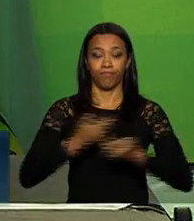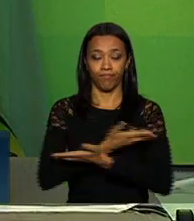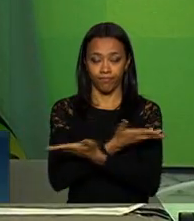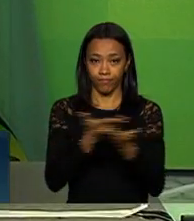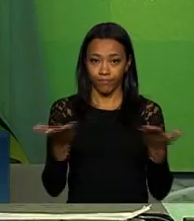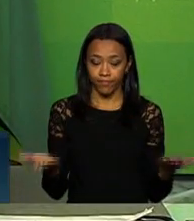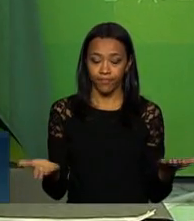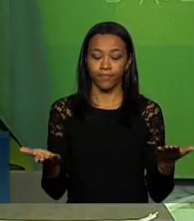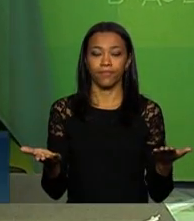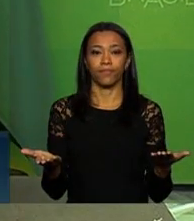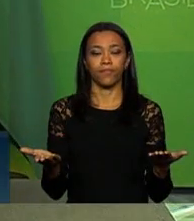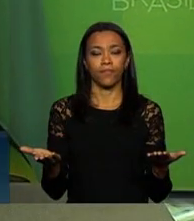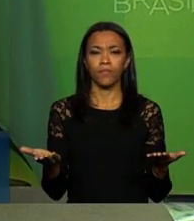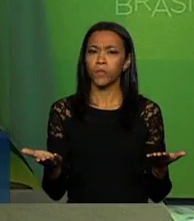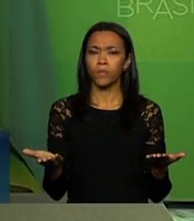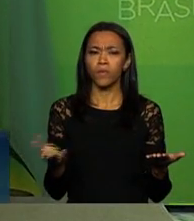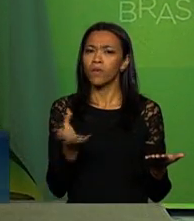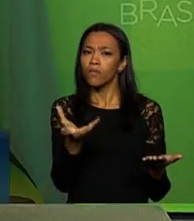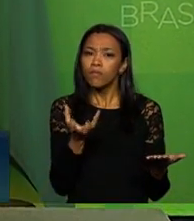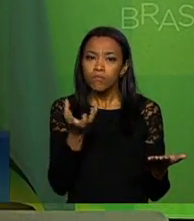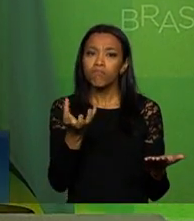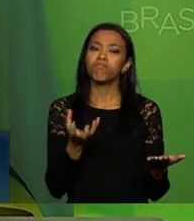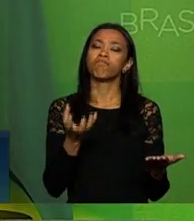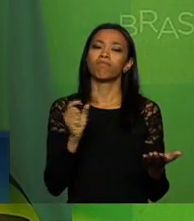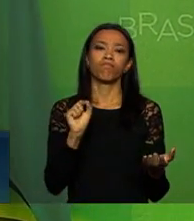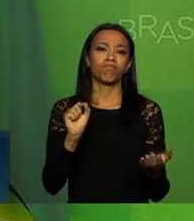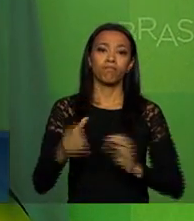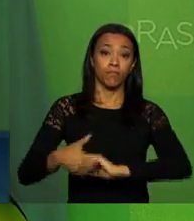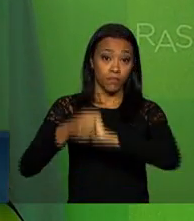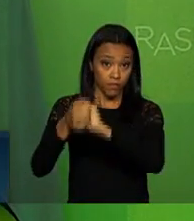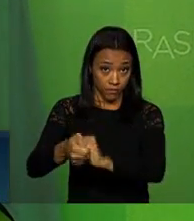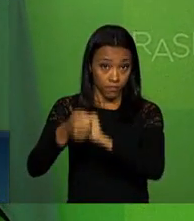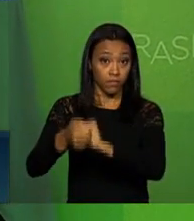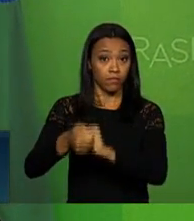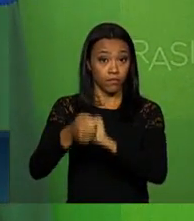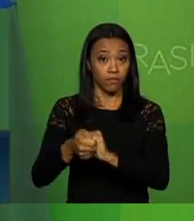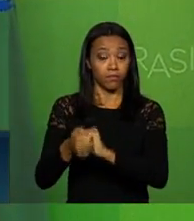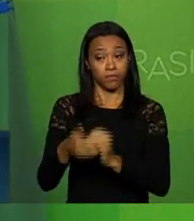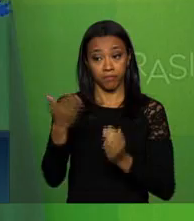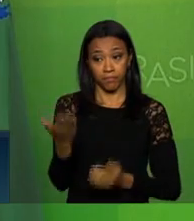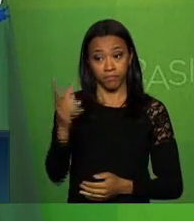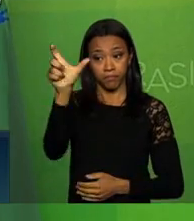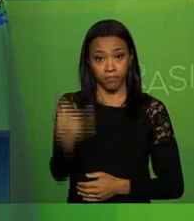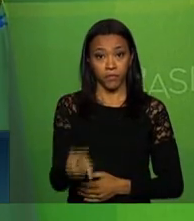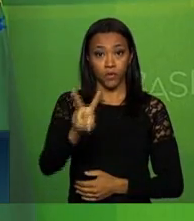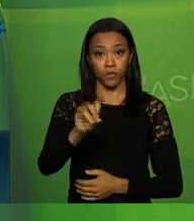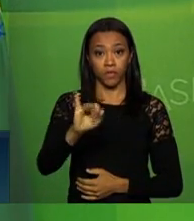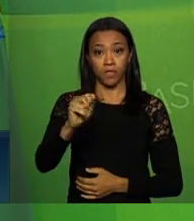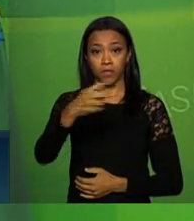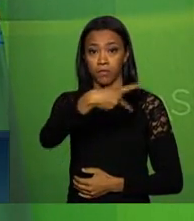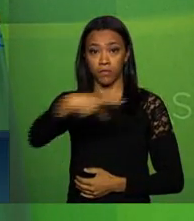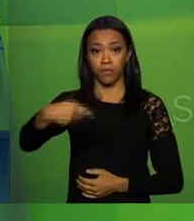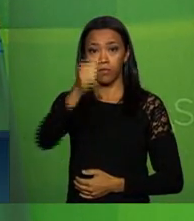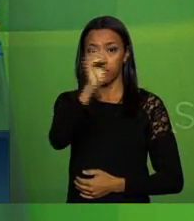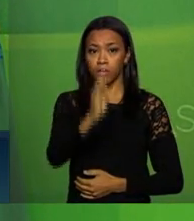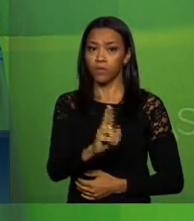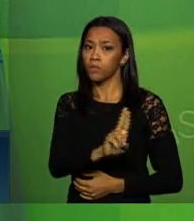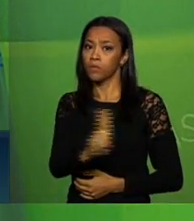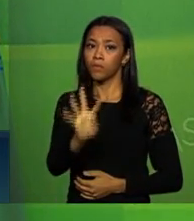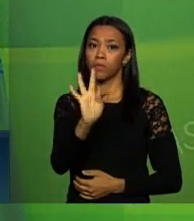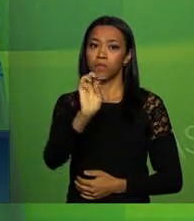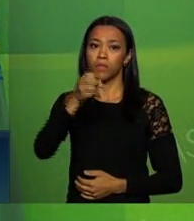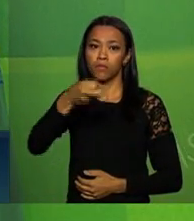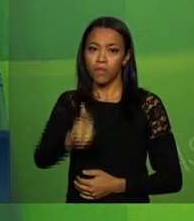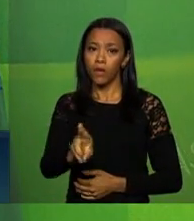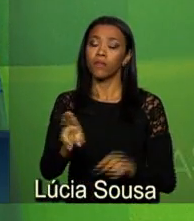vocês queria saudar o vice-presidente da República Michel Temer os